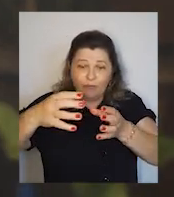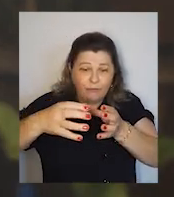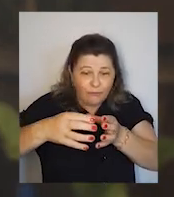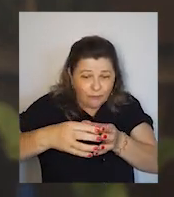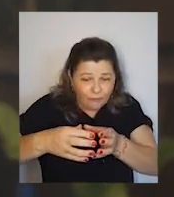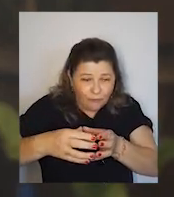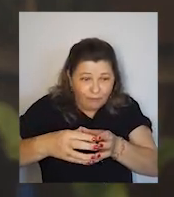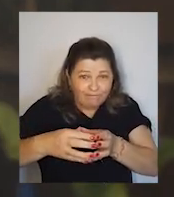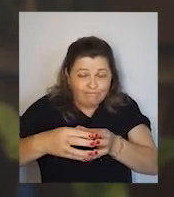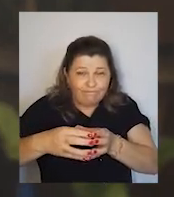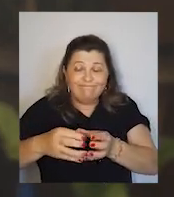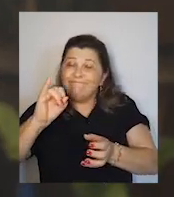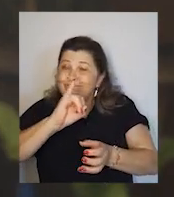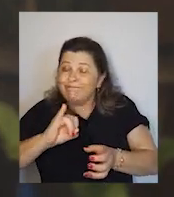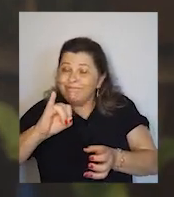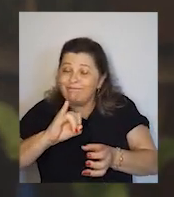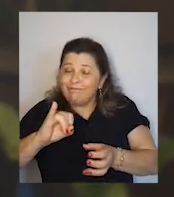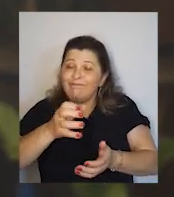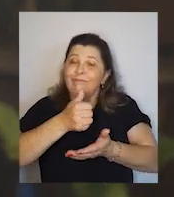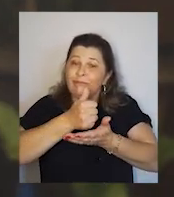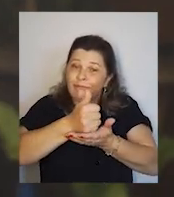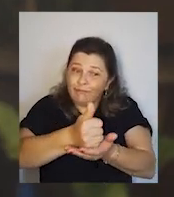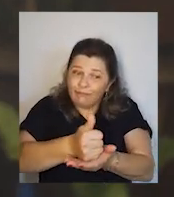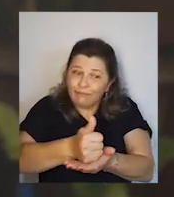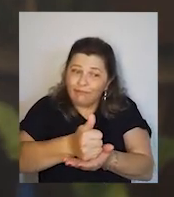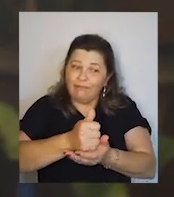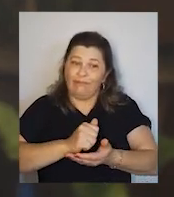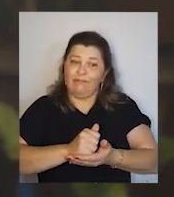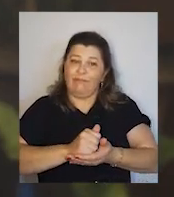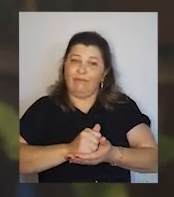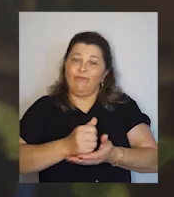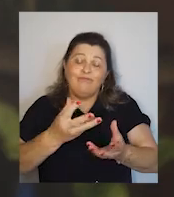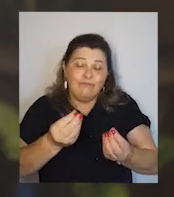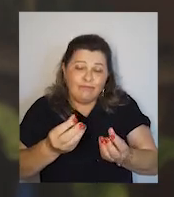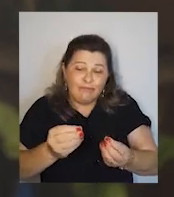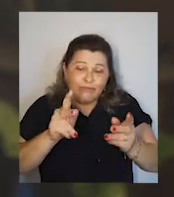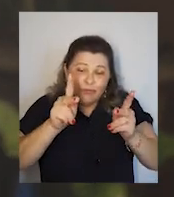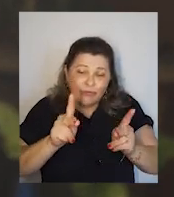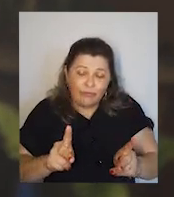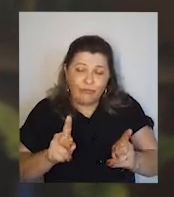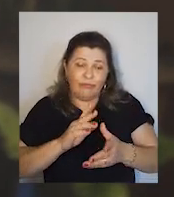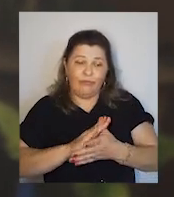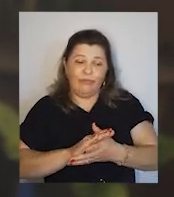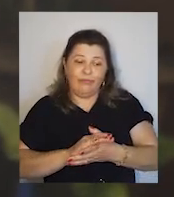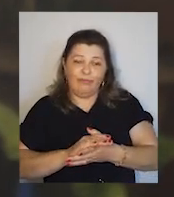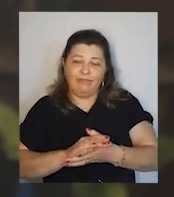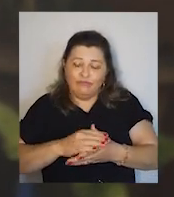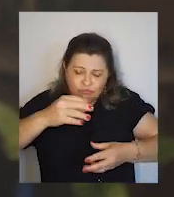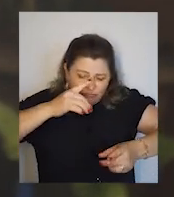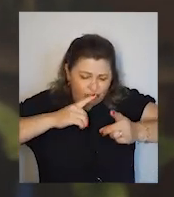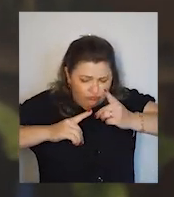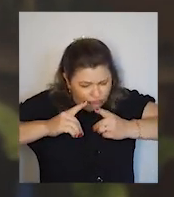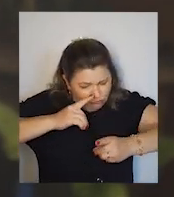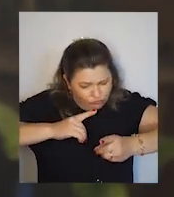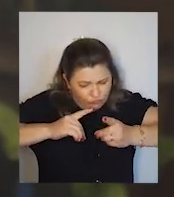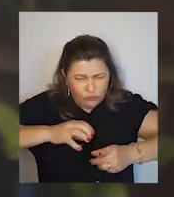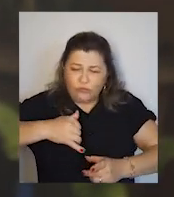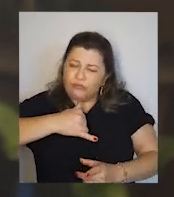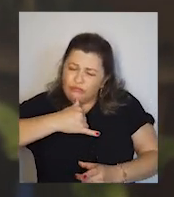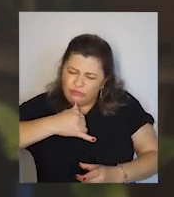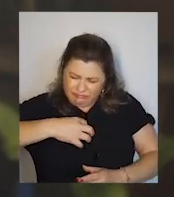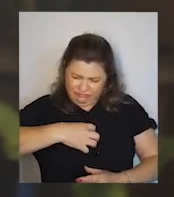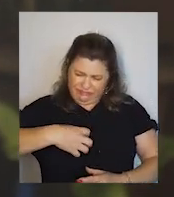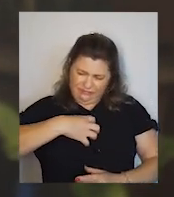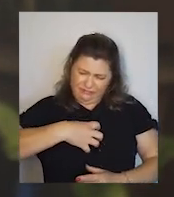grupos salvam muitas pessoas. Eles tiram muitas pessoas dessa depressão, dessa